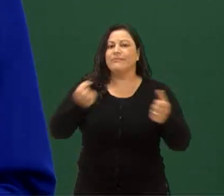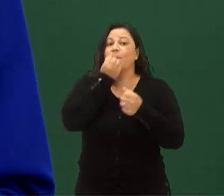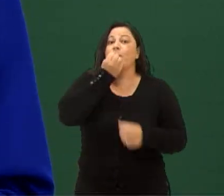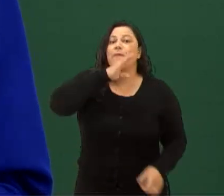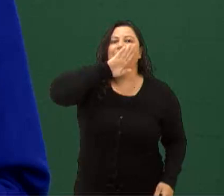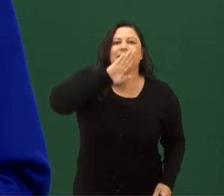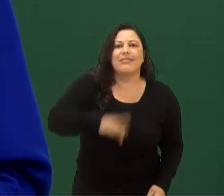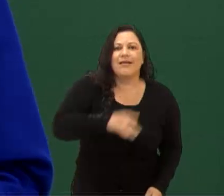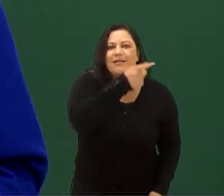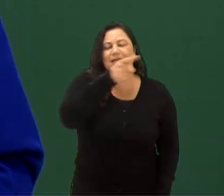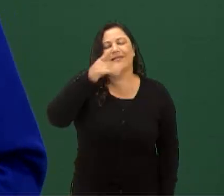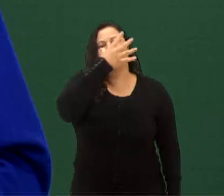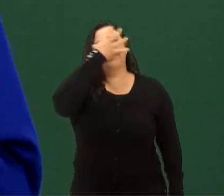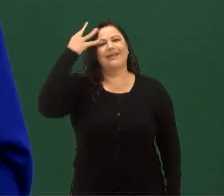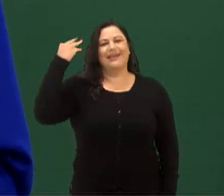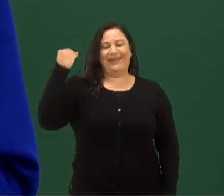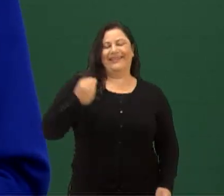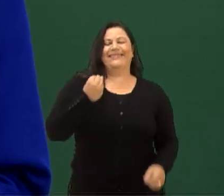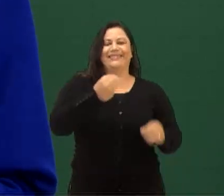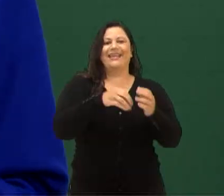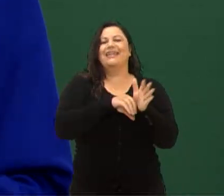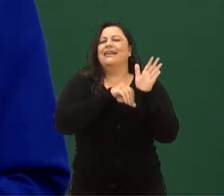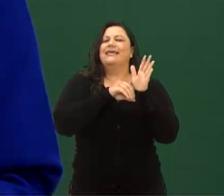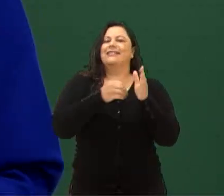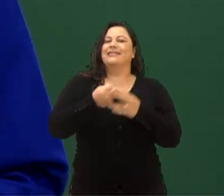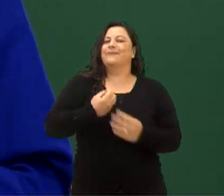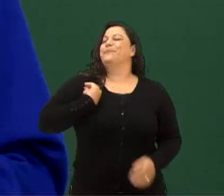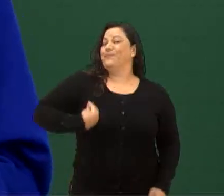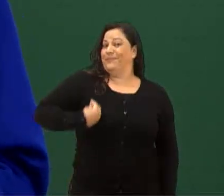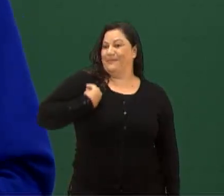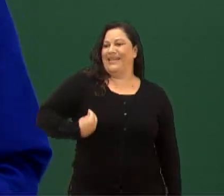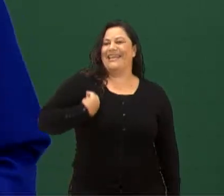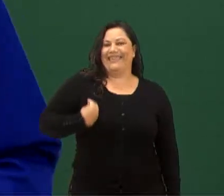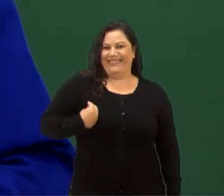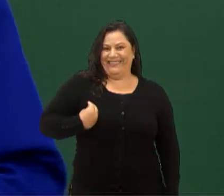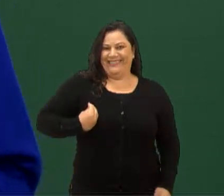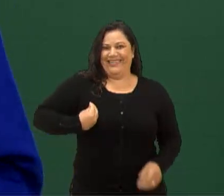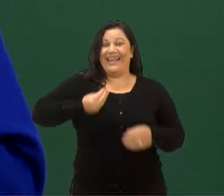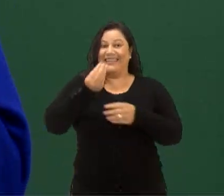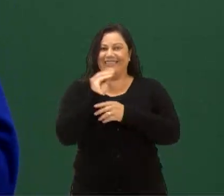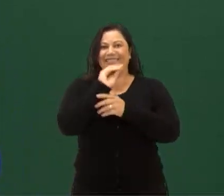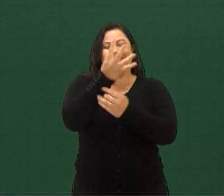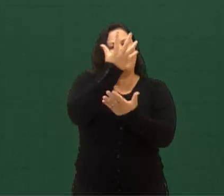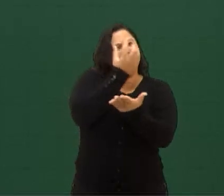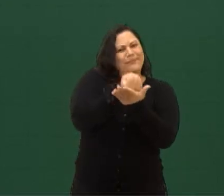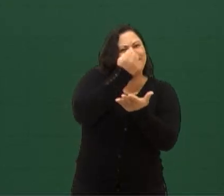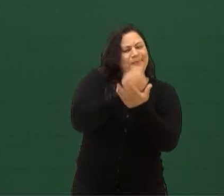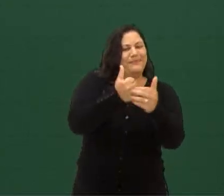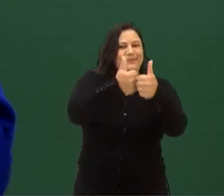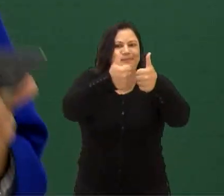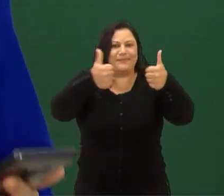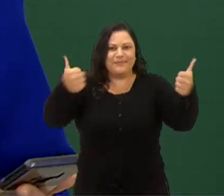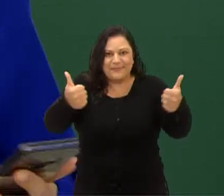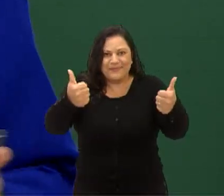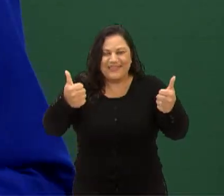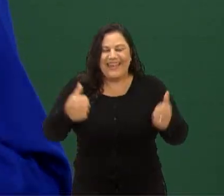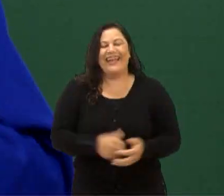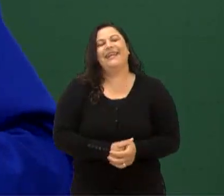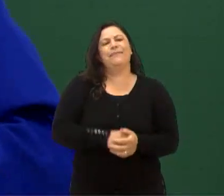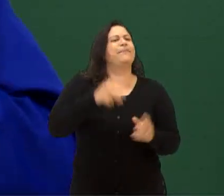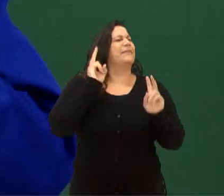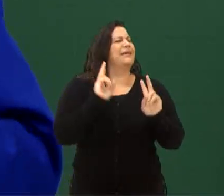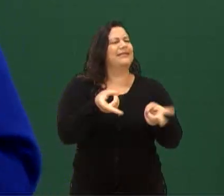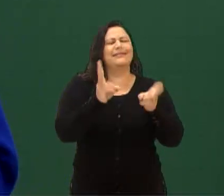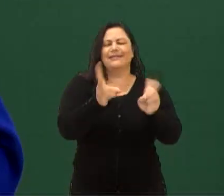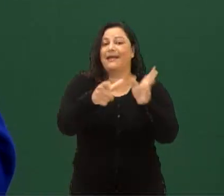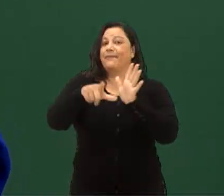de registrar a presença, realizando uma atividade obrigatória lá no Classroom, beleza? Então vamos para a aula aí, como sempre, né,